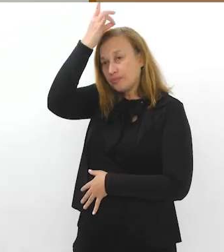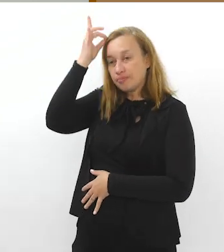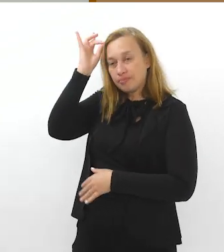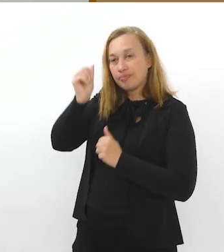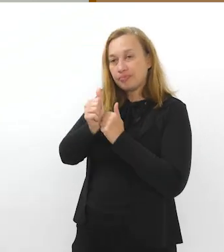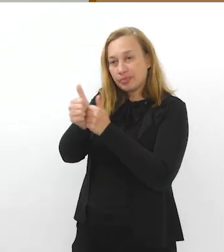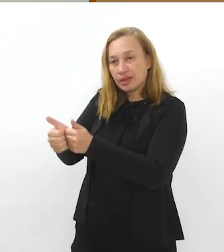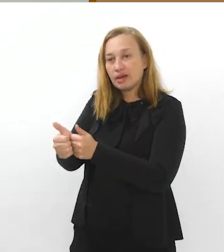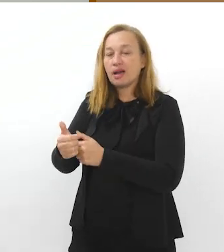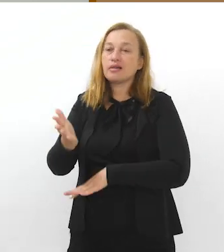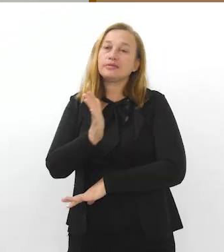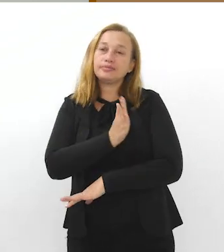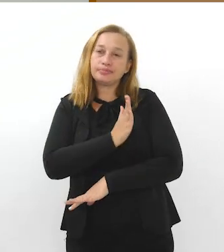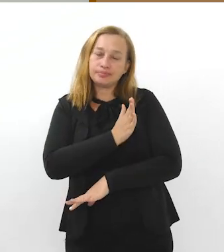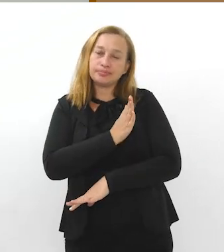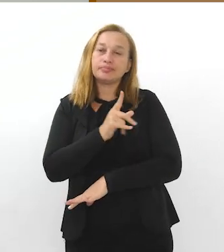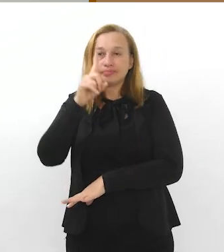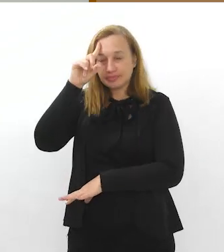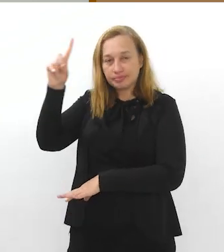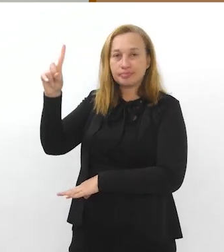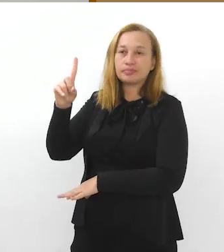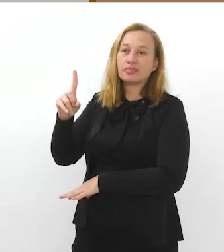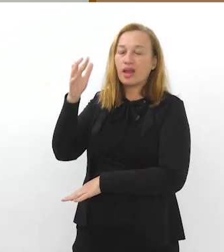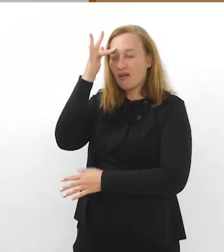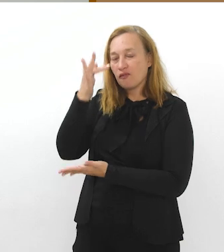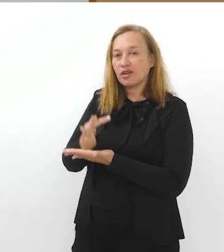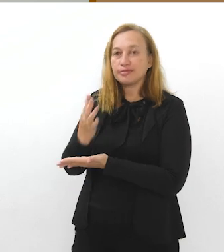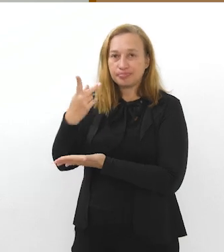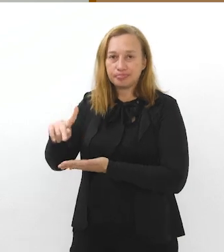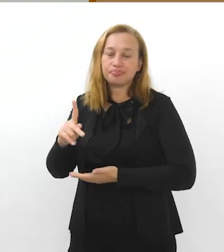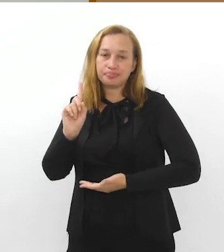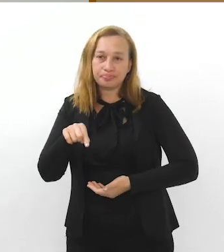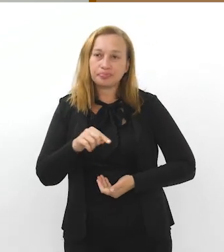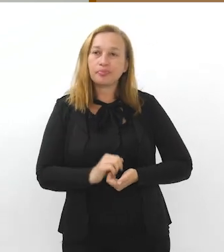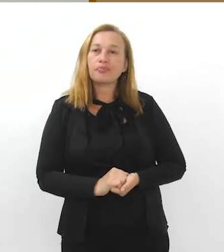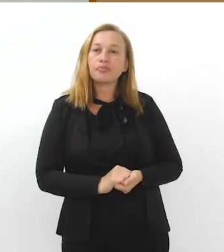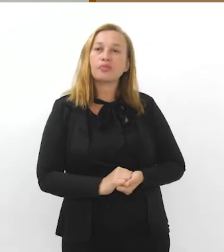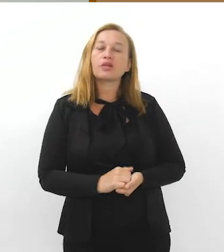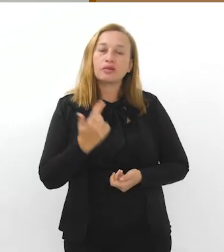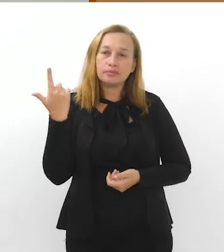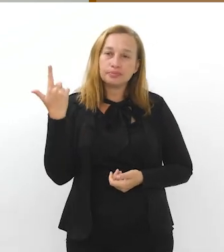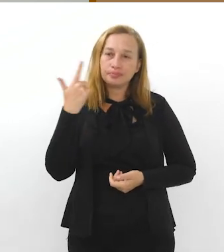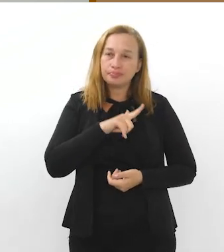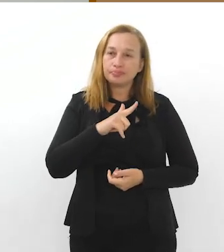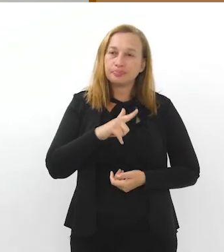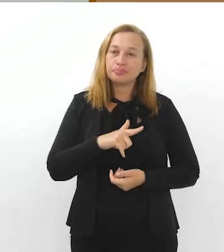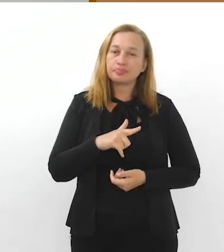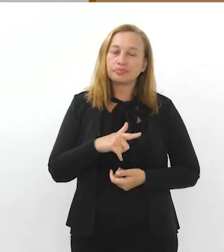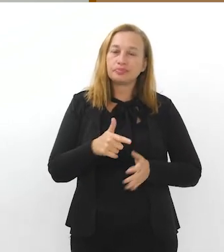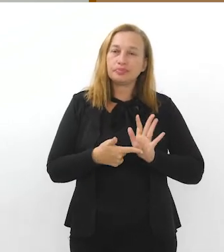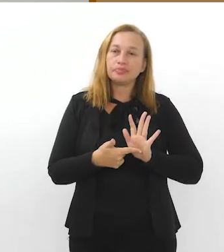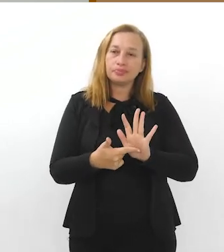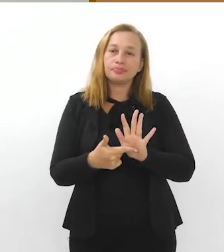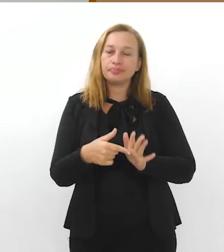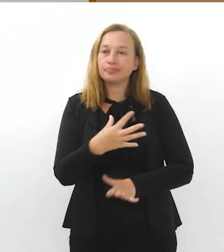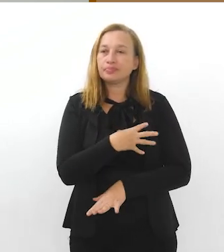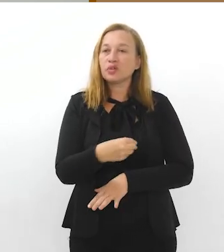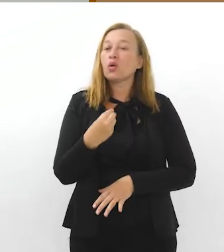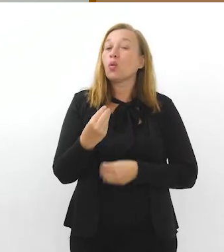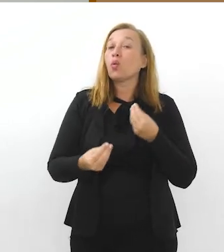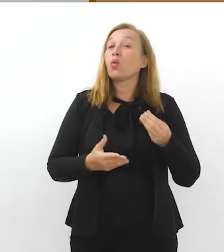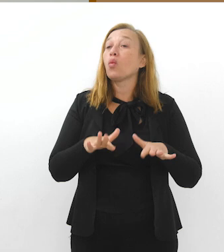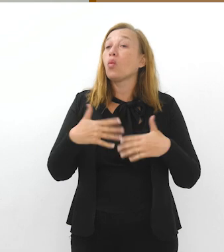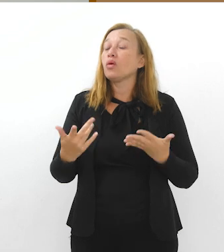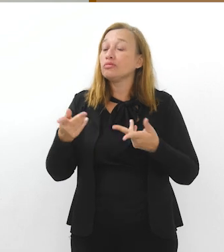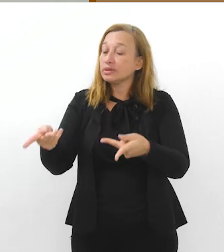eu vou viajar, ela fala, já vai nas asas do Espírito Santo. É Deus no coração, né? Dela, principalmente,